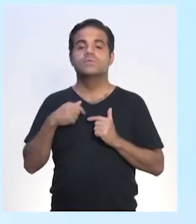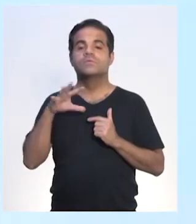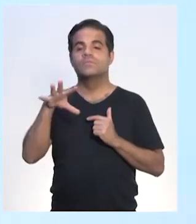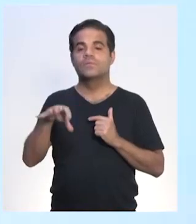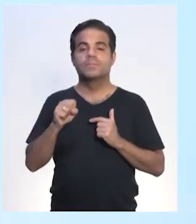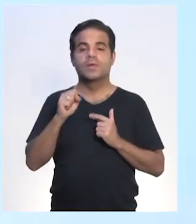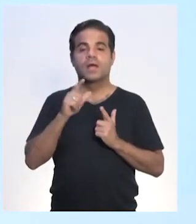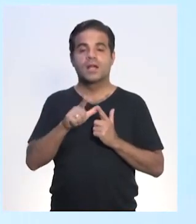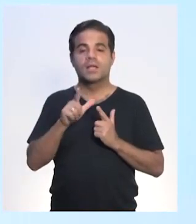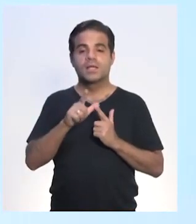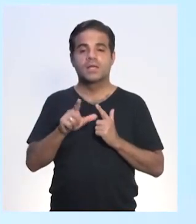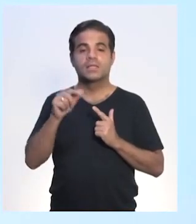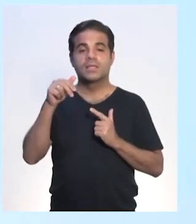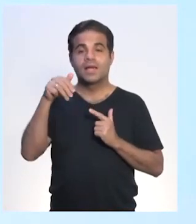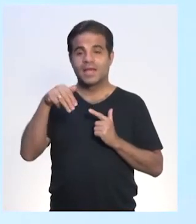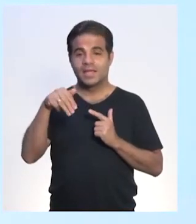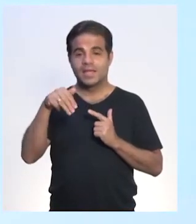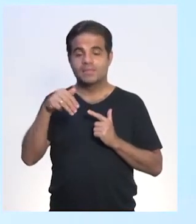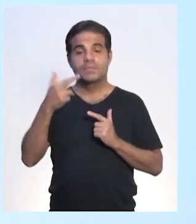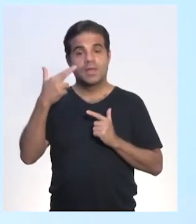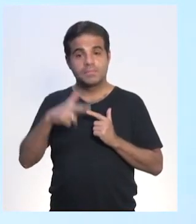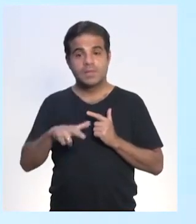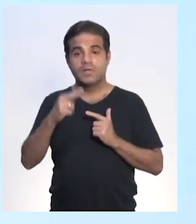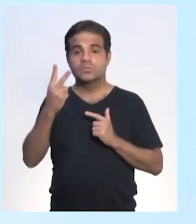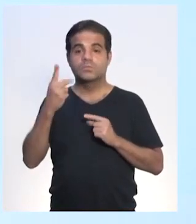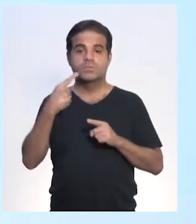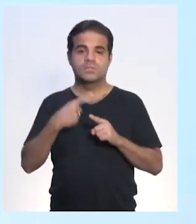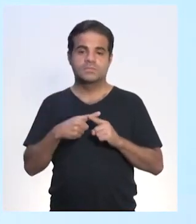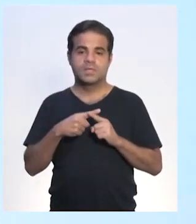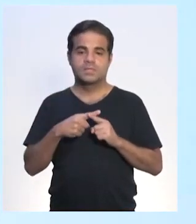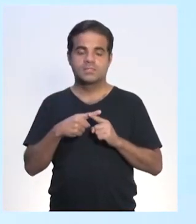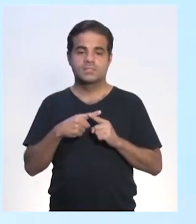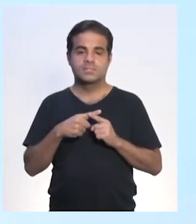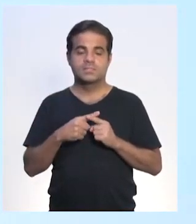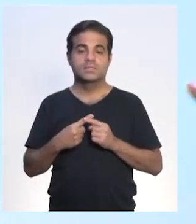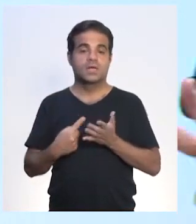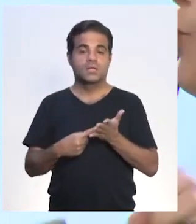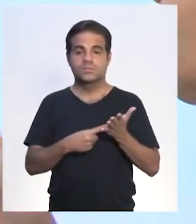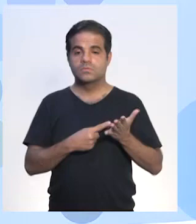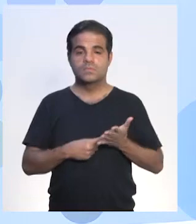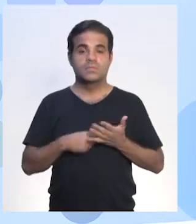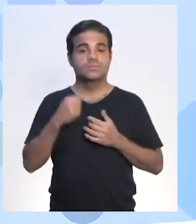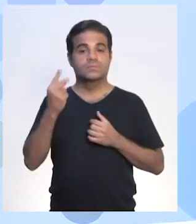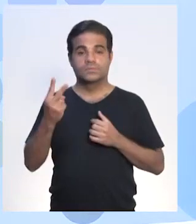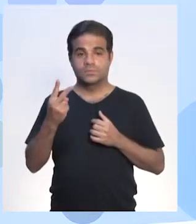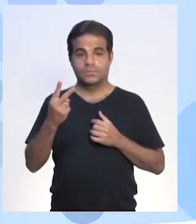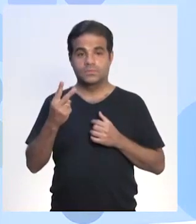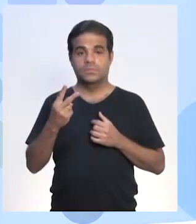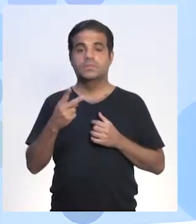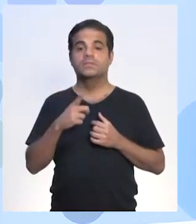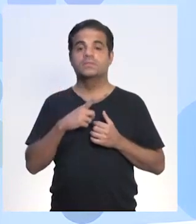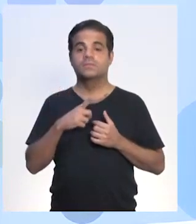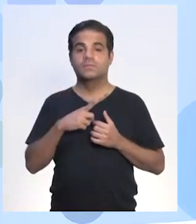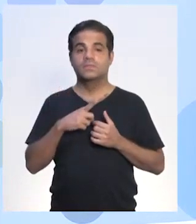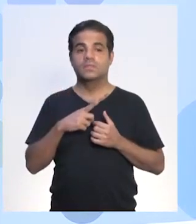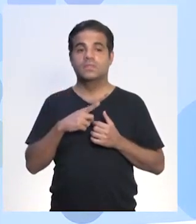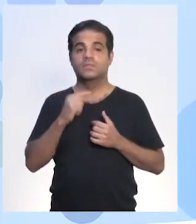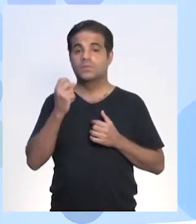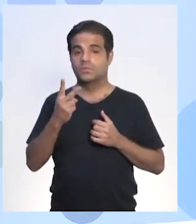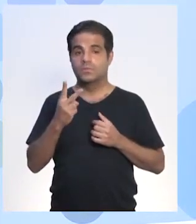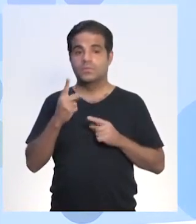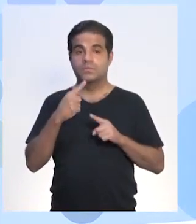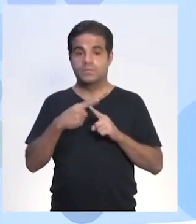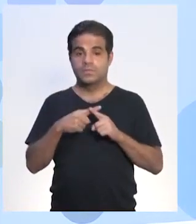pegar a letra N, que repete 2 vezes. As combinações de 2, então eu vou ter